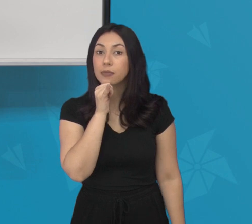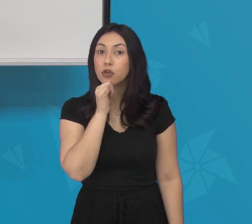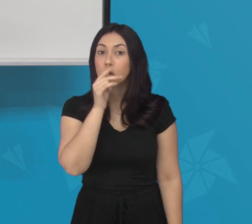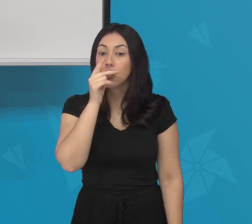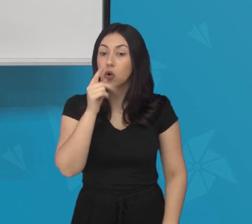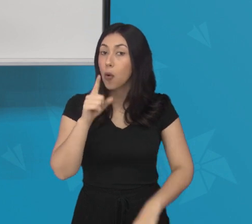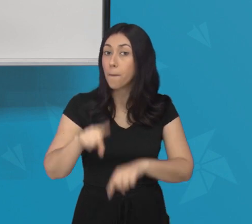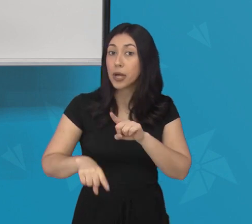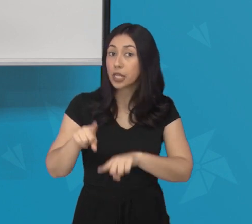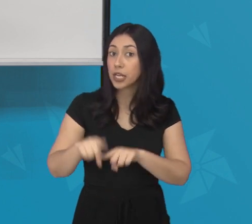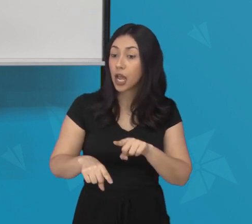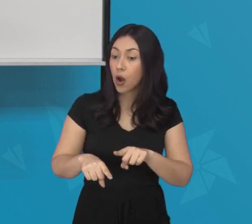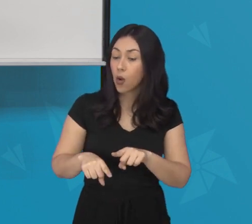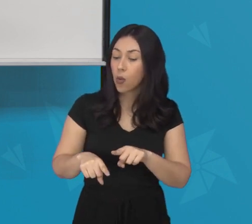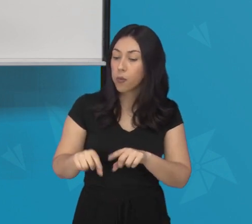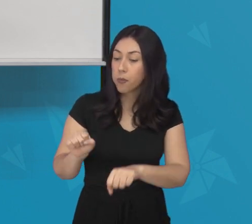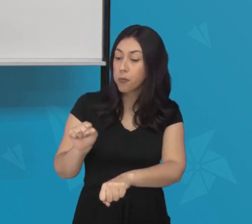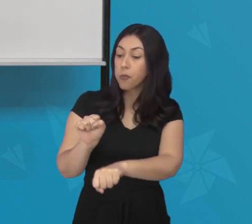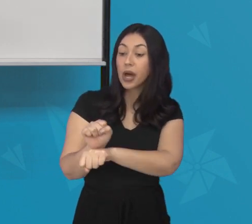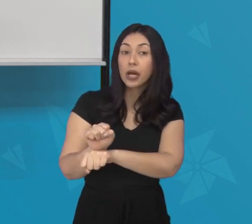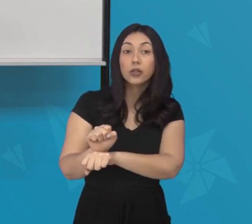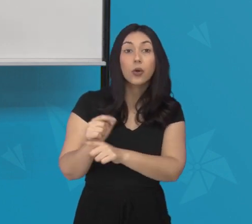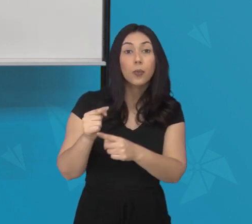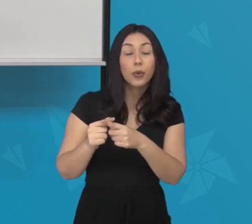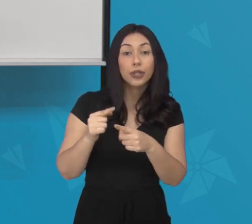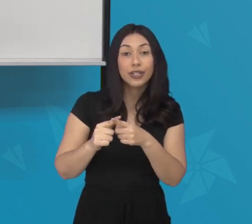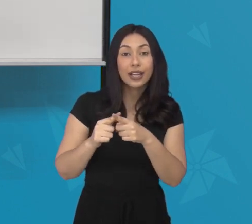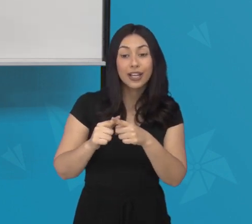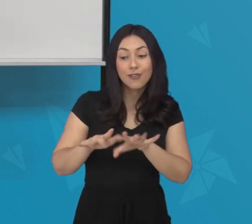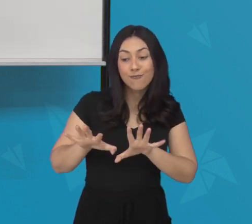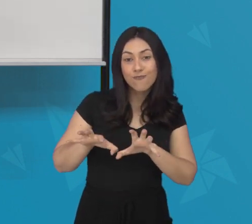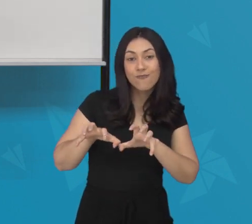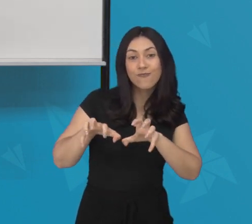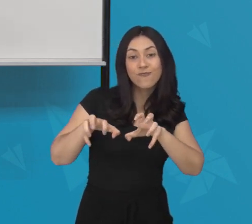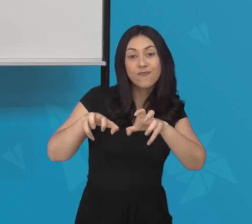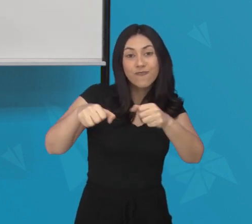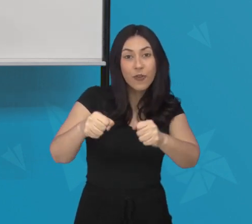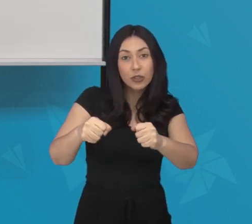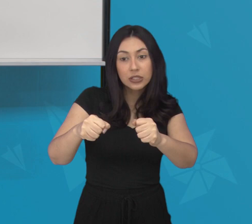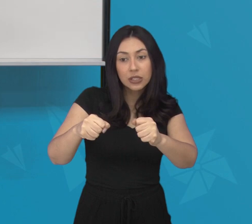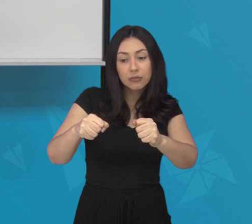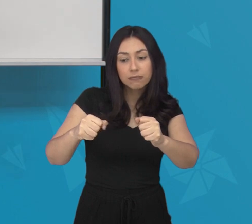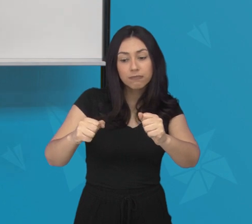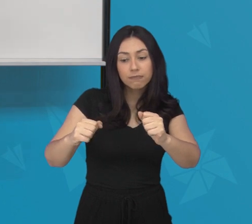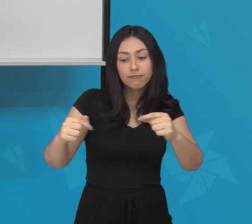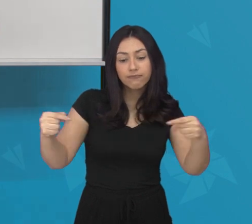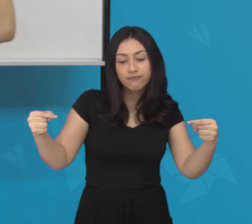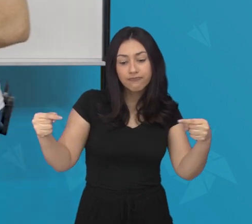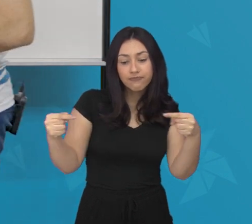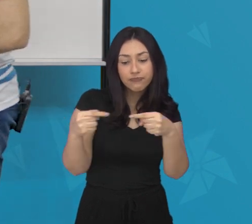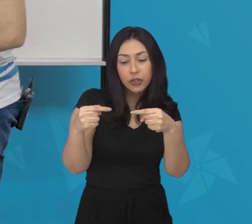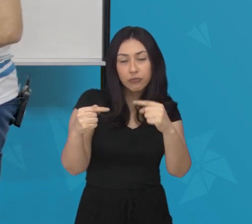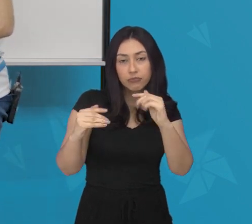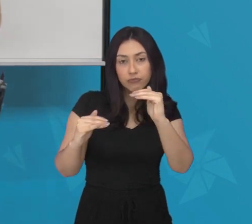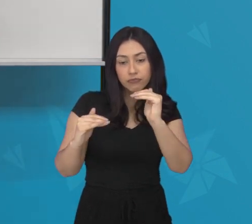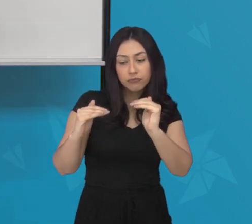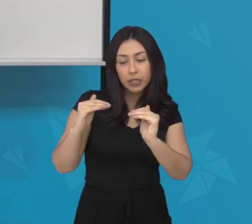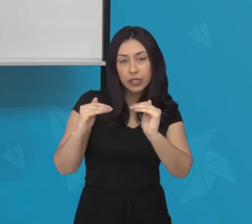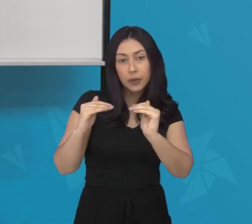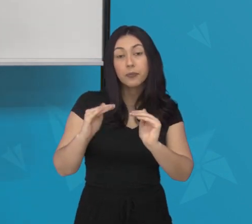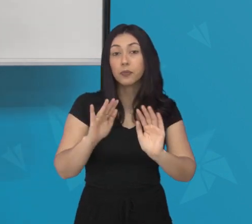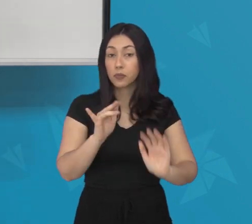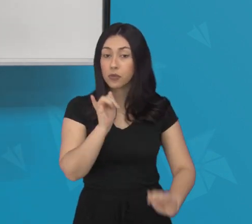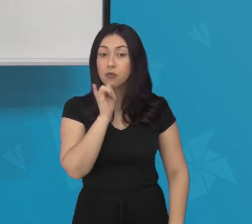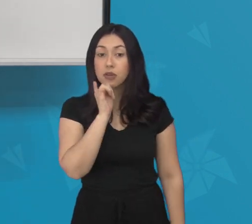significa que as forças que estão atuando se anulam, estão em equilíbrio. Olha esse exemplo que eu vou dar para vocês. A